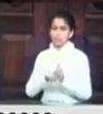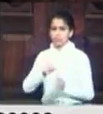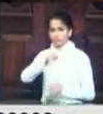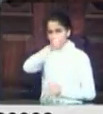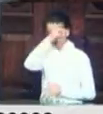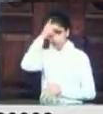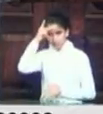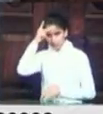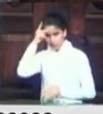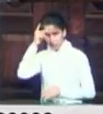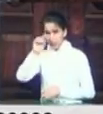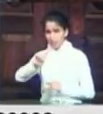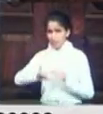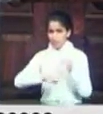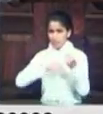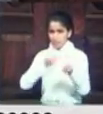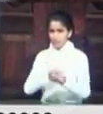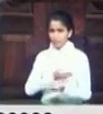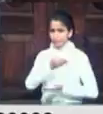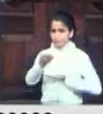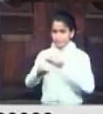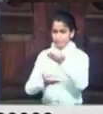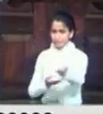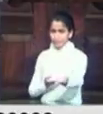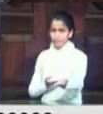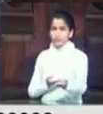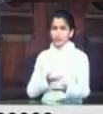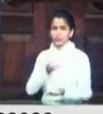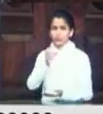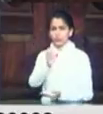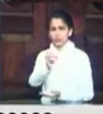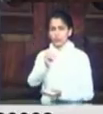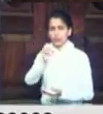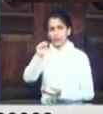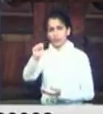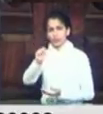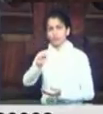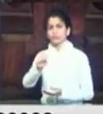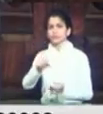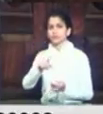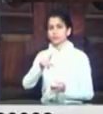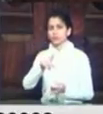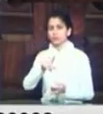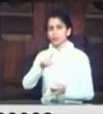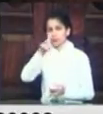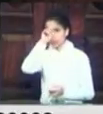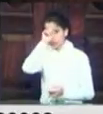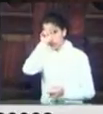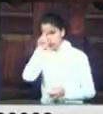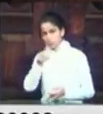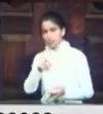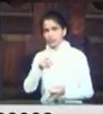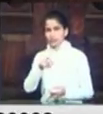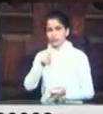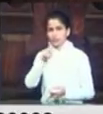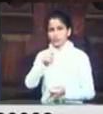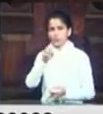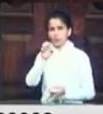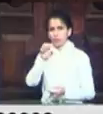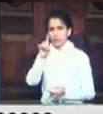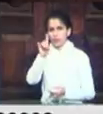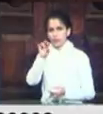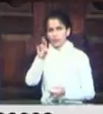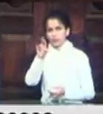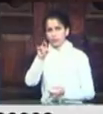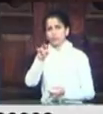depois entregou ao MAOES, vários hospitais. Pedro II, Rocha Faria, Alberto Schweitzer,